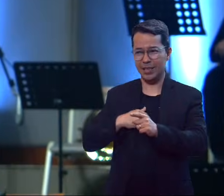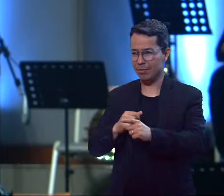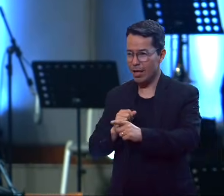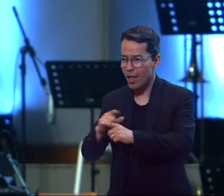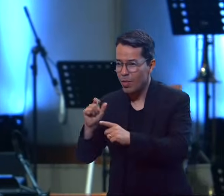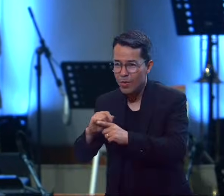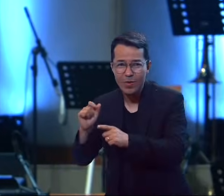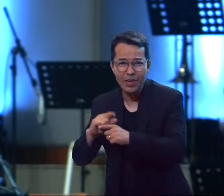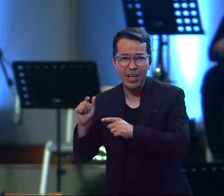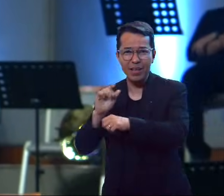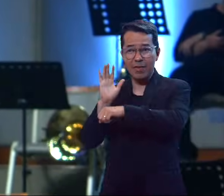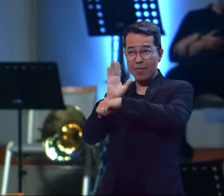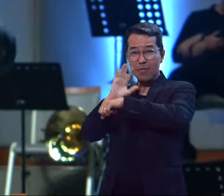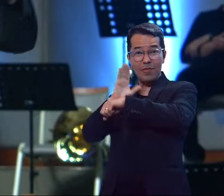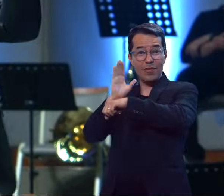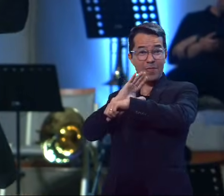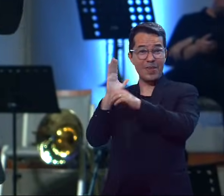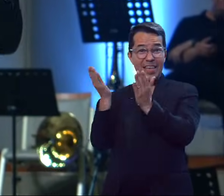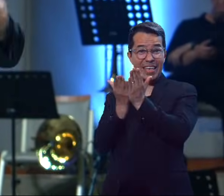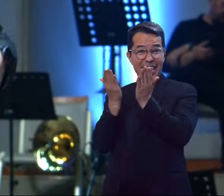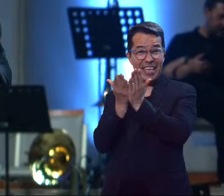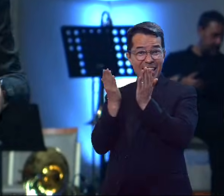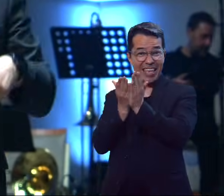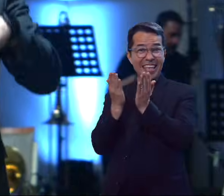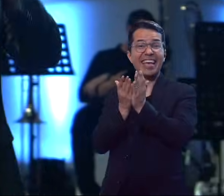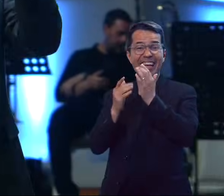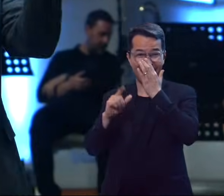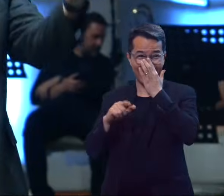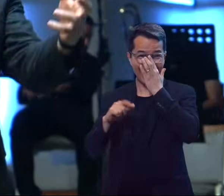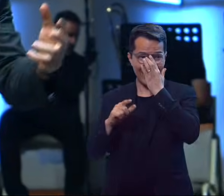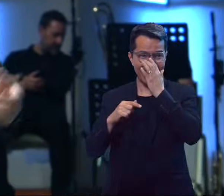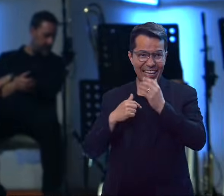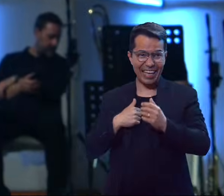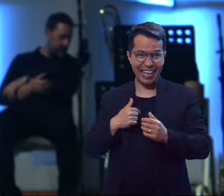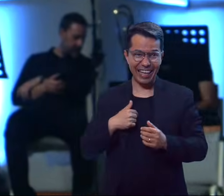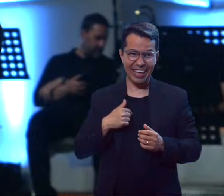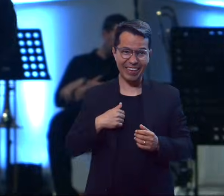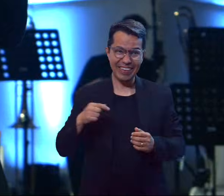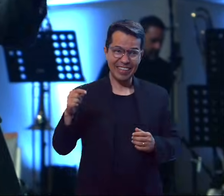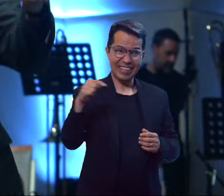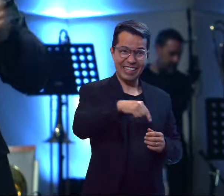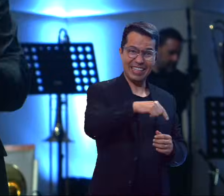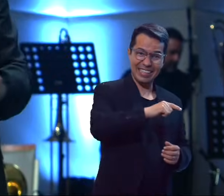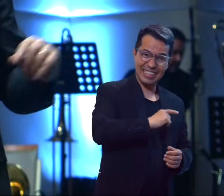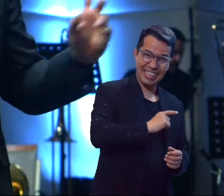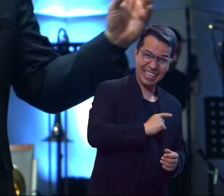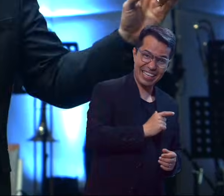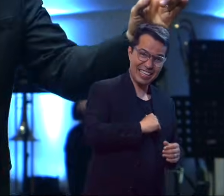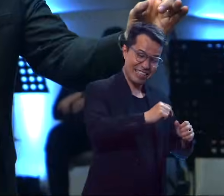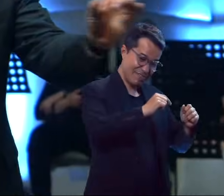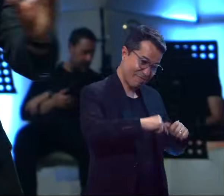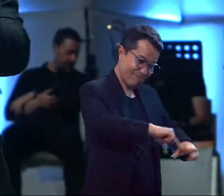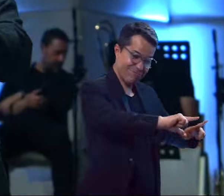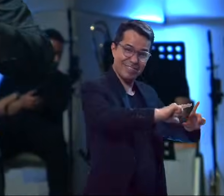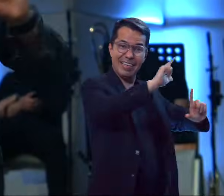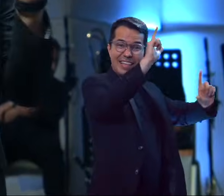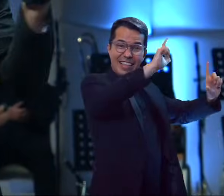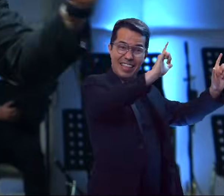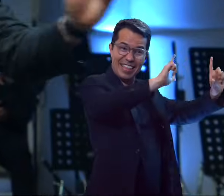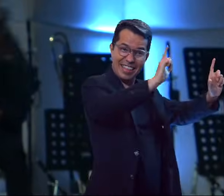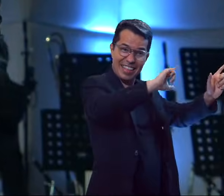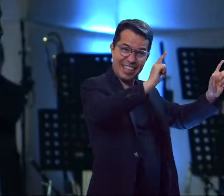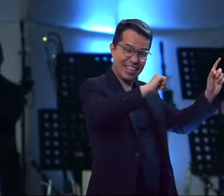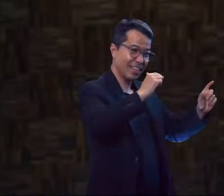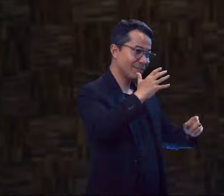nessa época a gente locava lá os documentários dos avivamentos que estavam acontecendo. E aí a gente fazia um rodízio entre